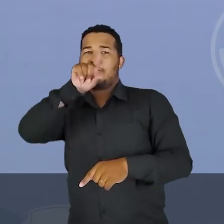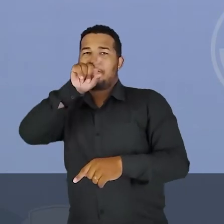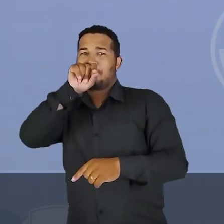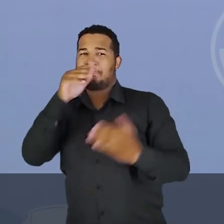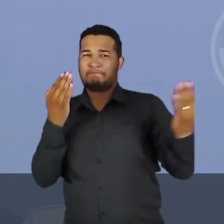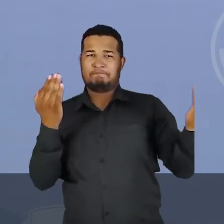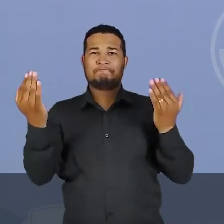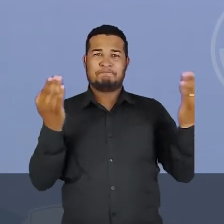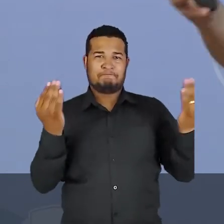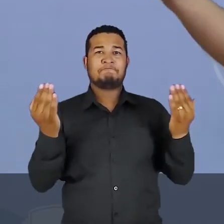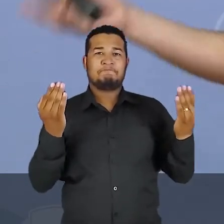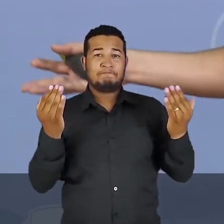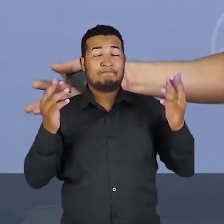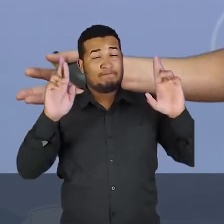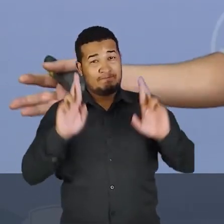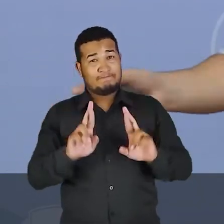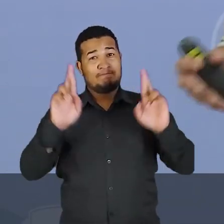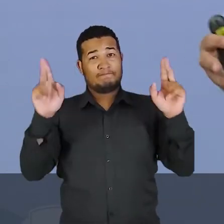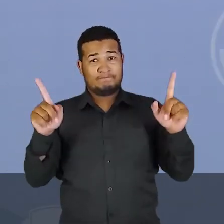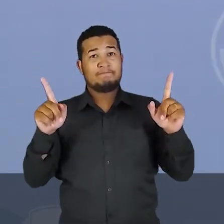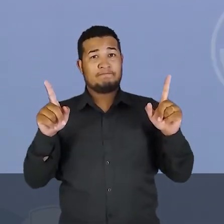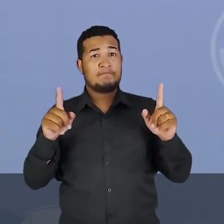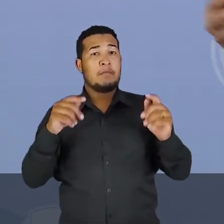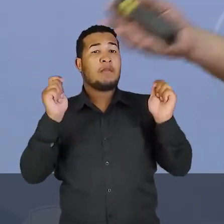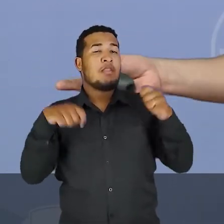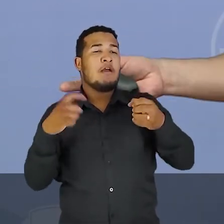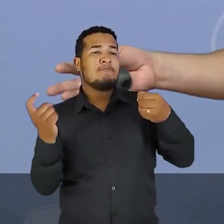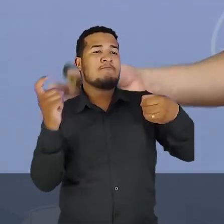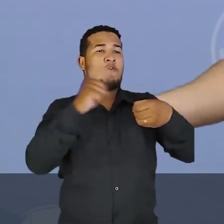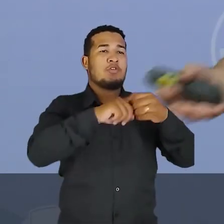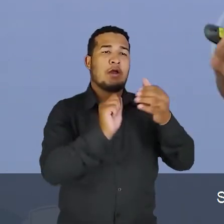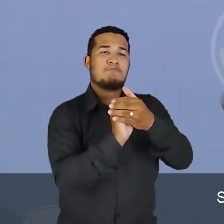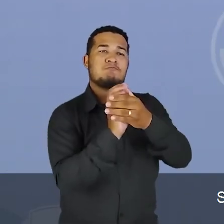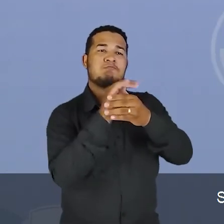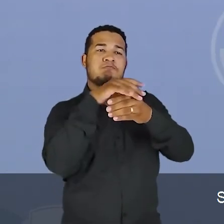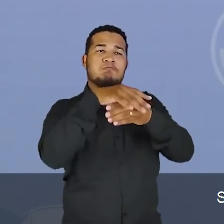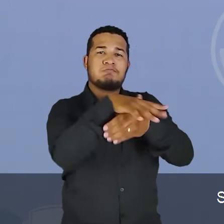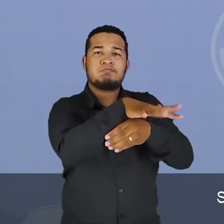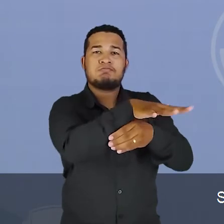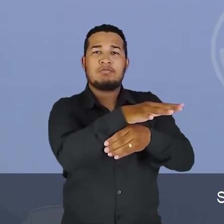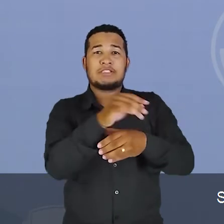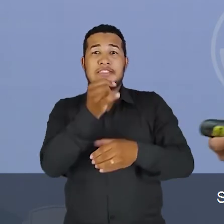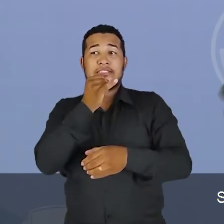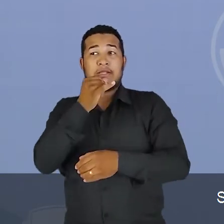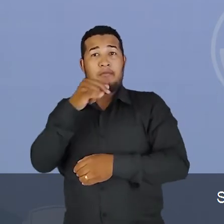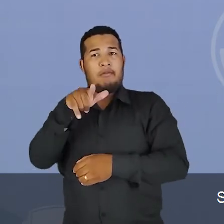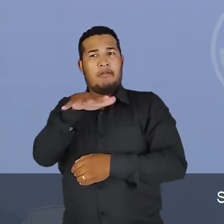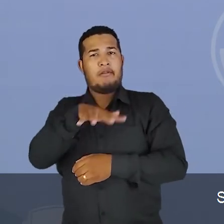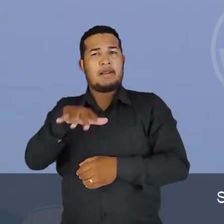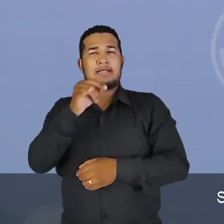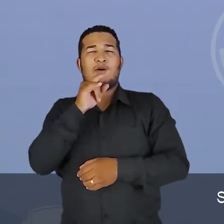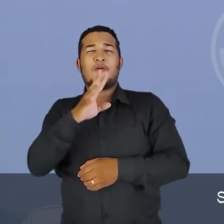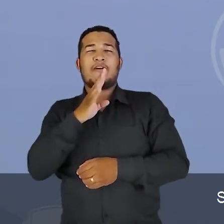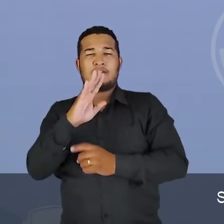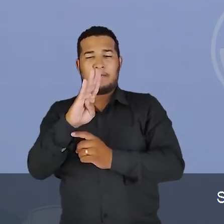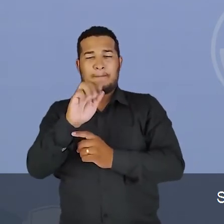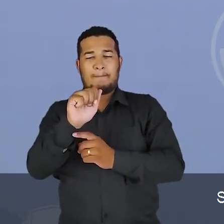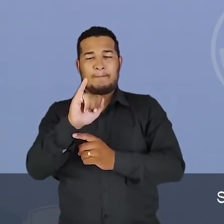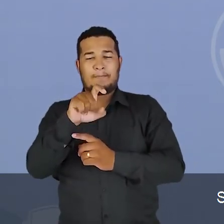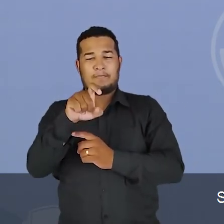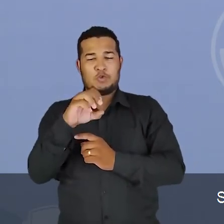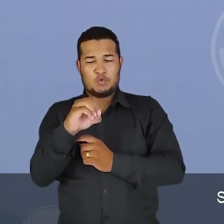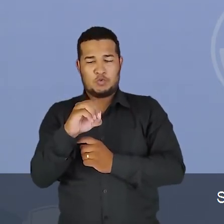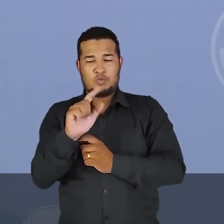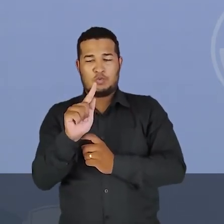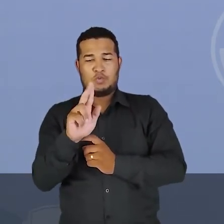ali, completamente diferente que você utiliza em outros processos. Se você for utilizar numa região como Baixo Guandu, que é uma região